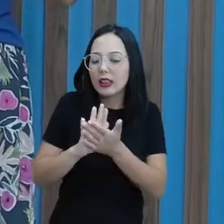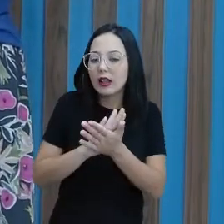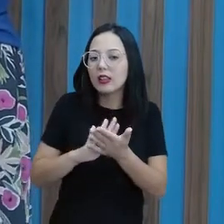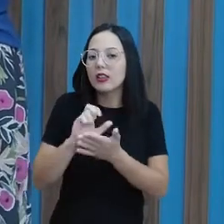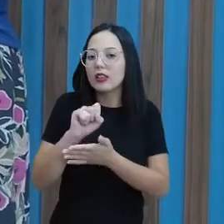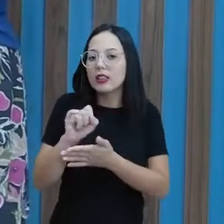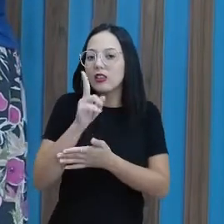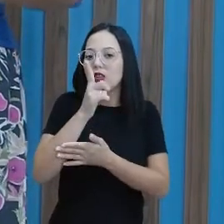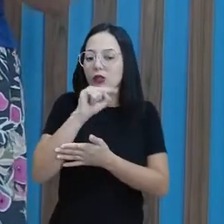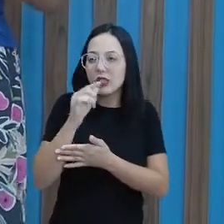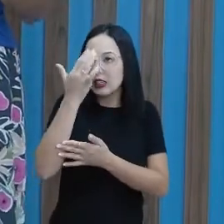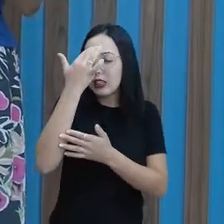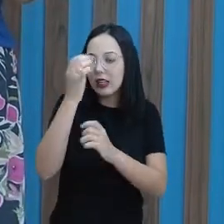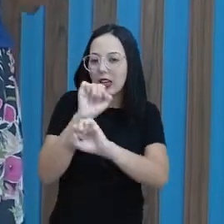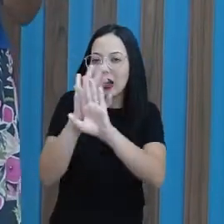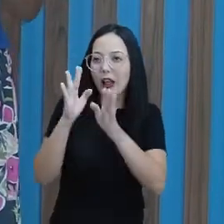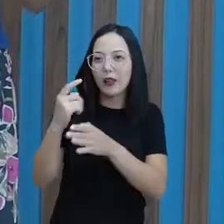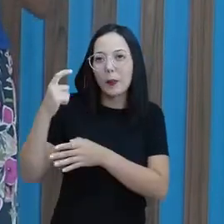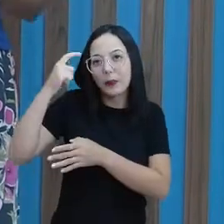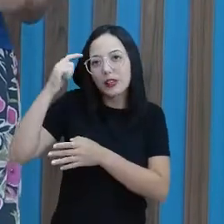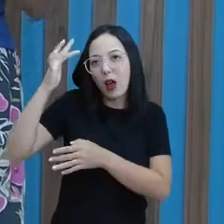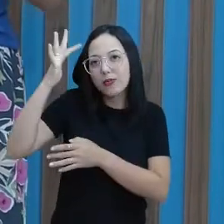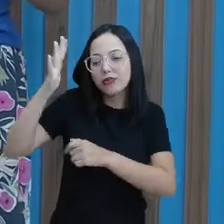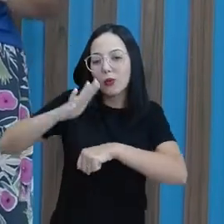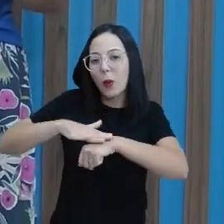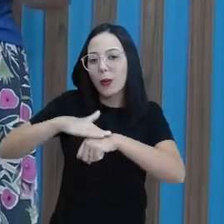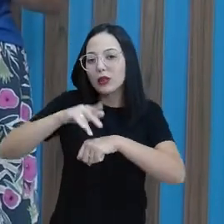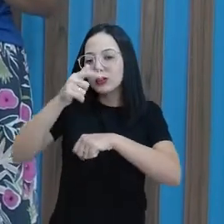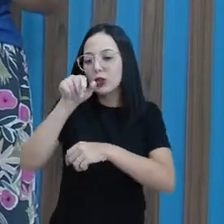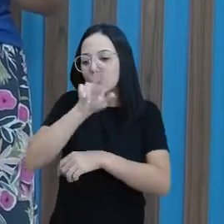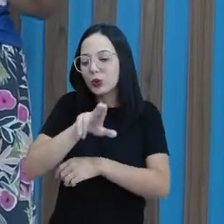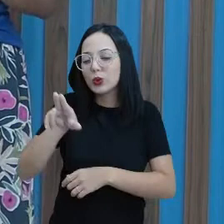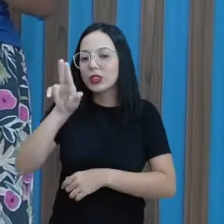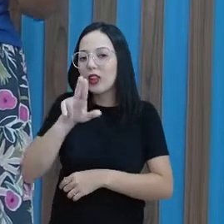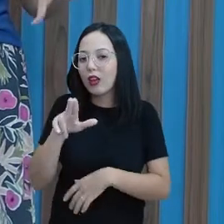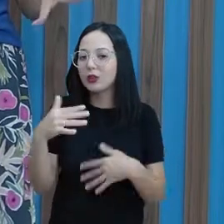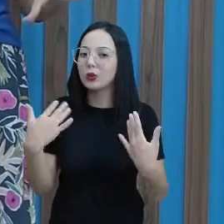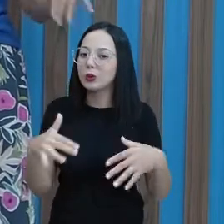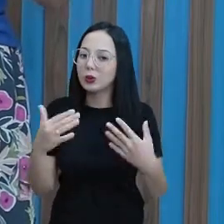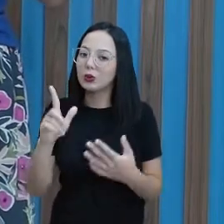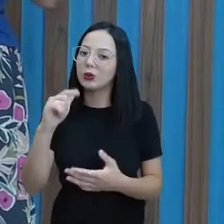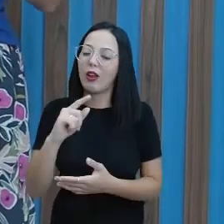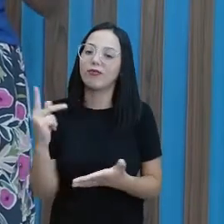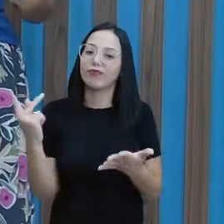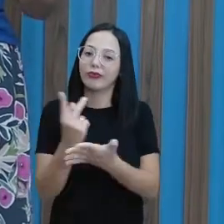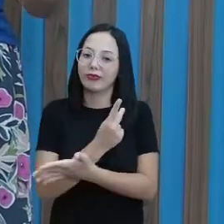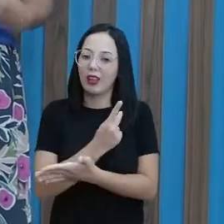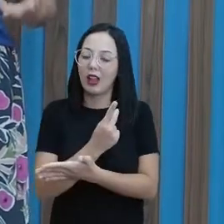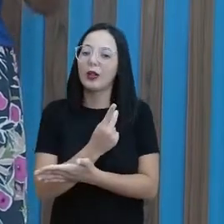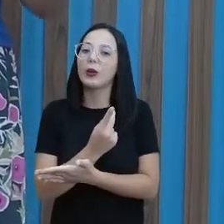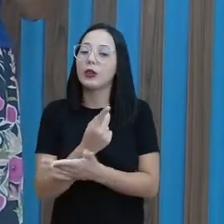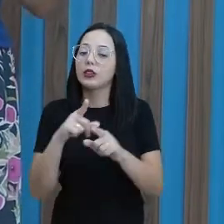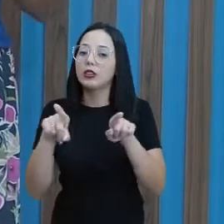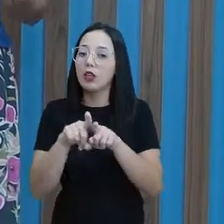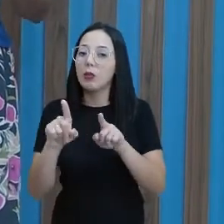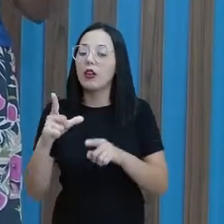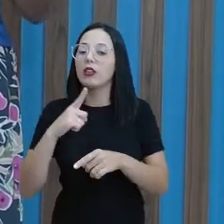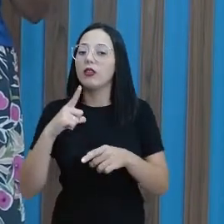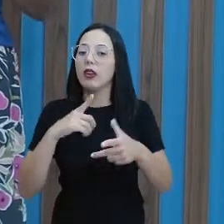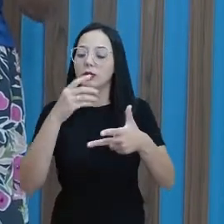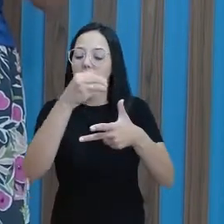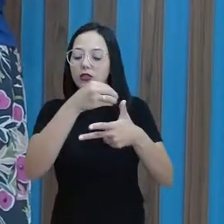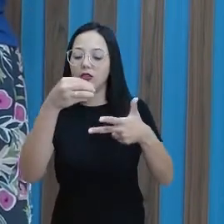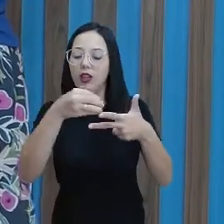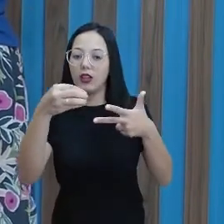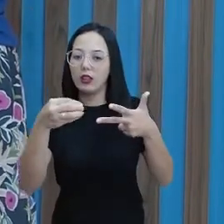esse raciocínio de pensar na hora de pontuar, é o caos. Outra coisa, tivemos Enem, não